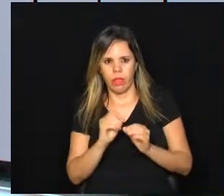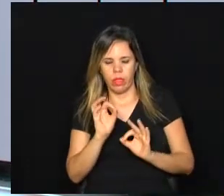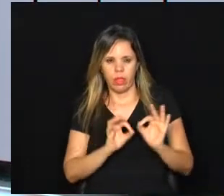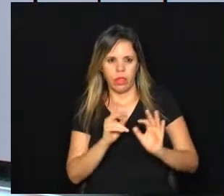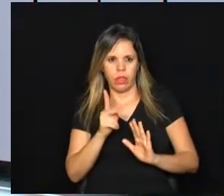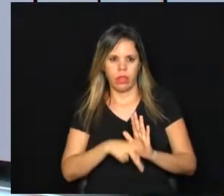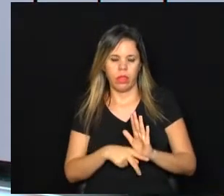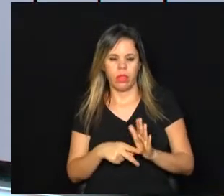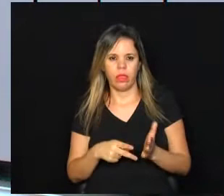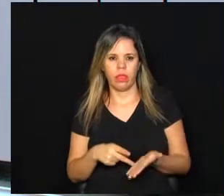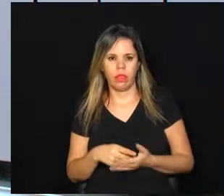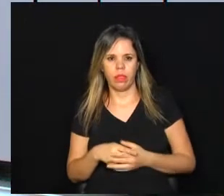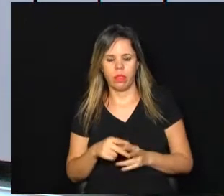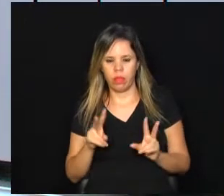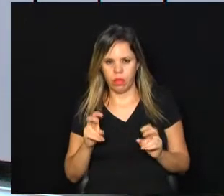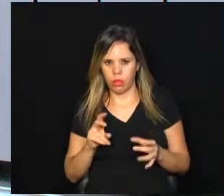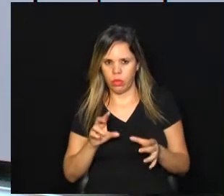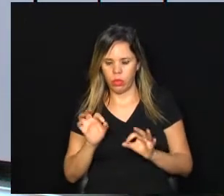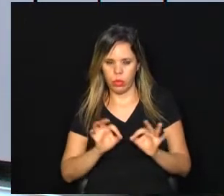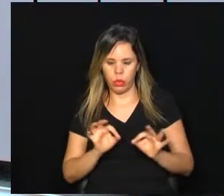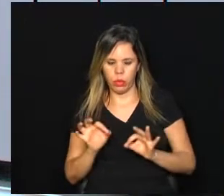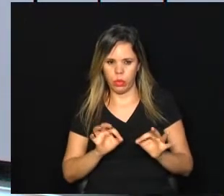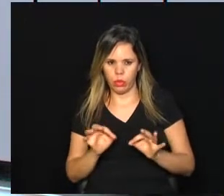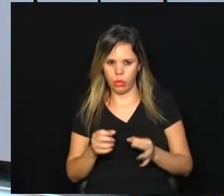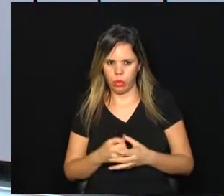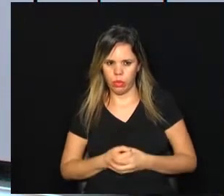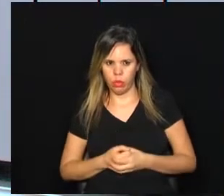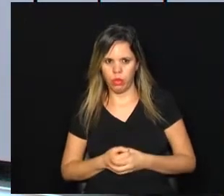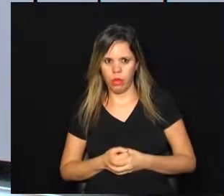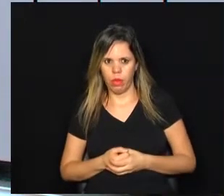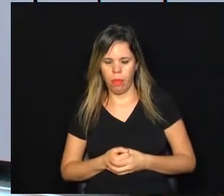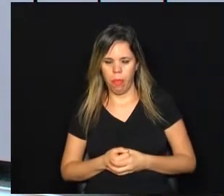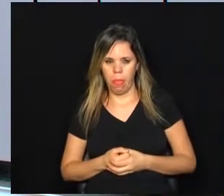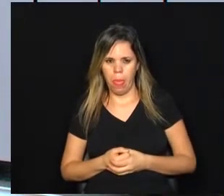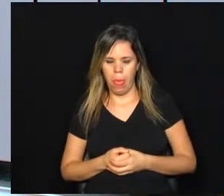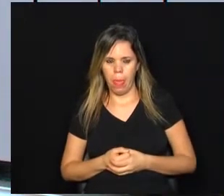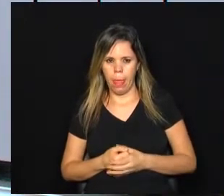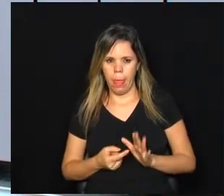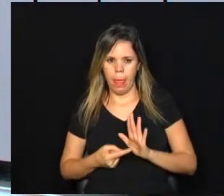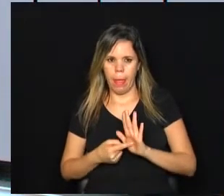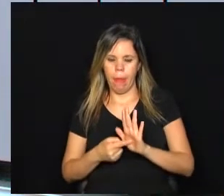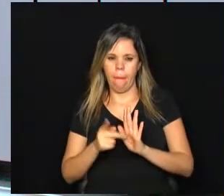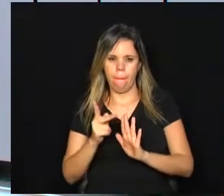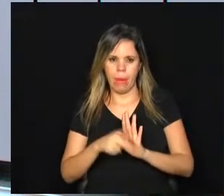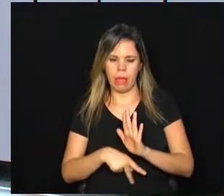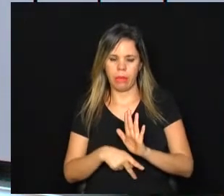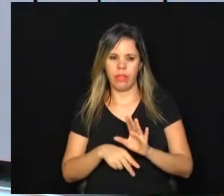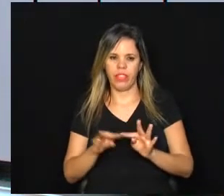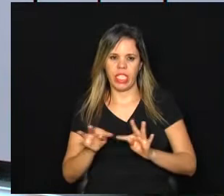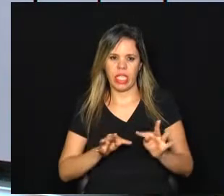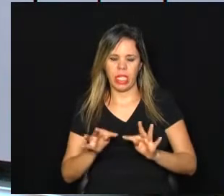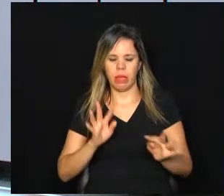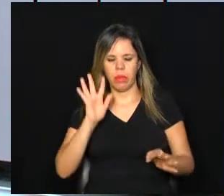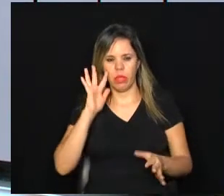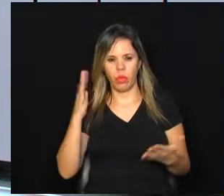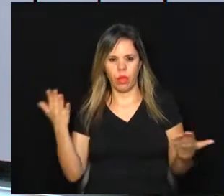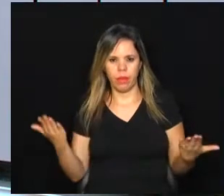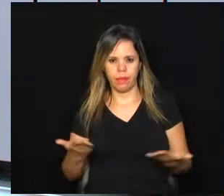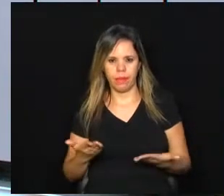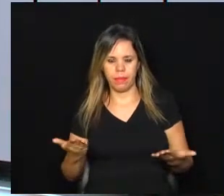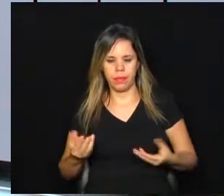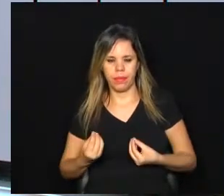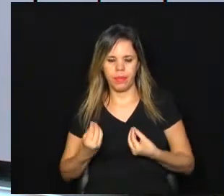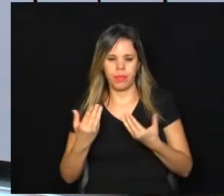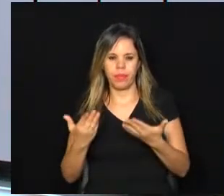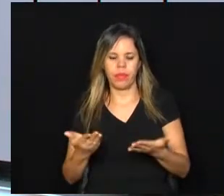TAC, um termo de ajuste de conduta e apresentar um plano de saneamento que resultou agora com a entrega